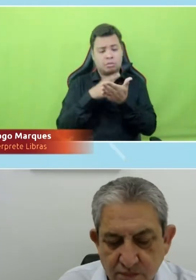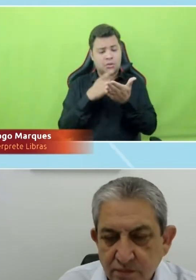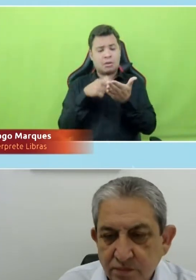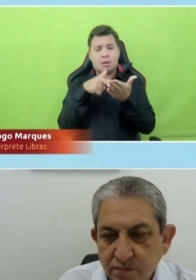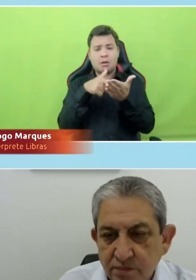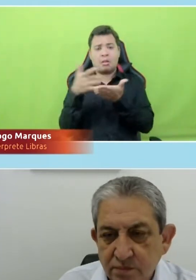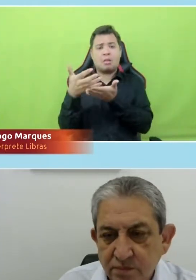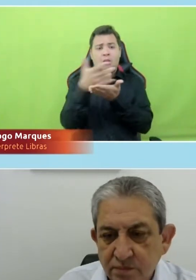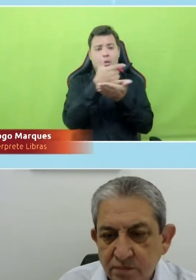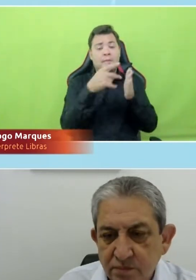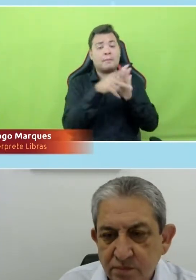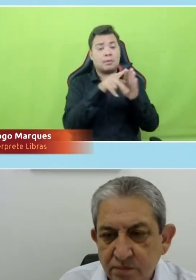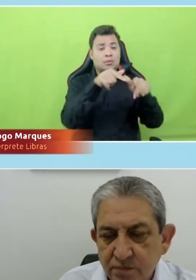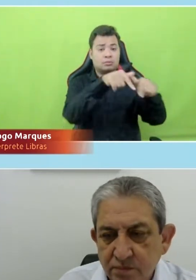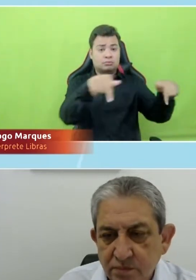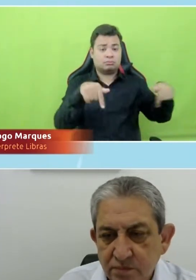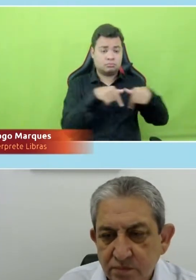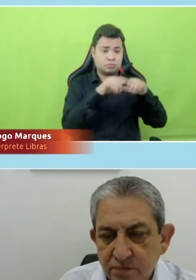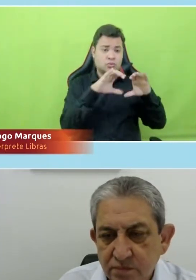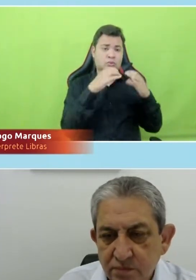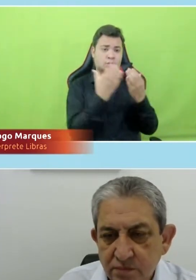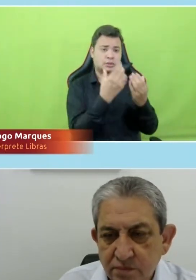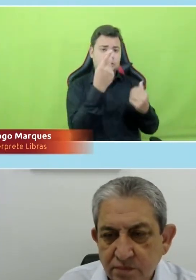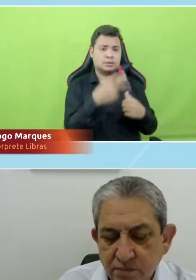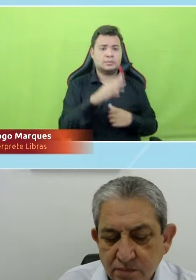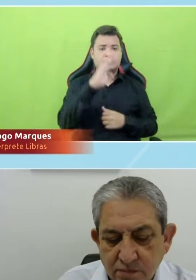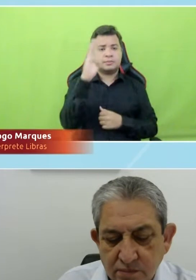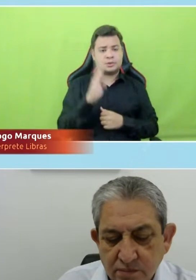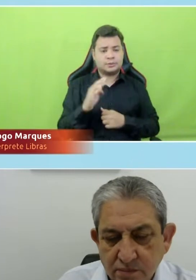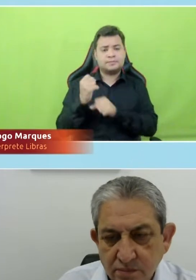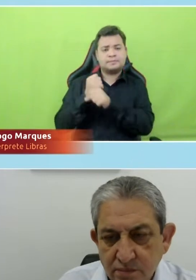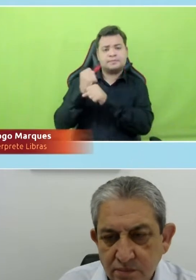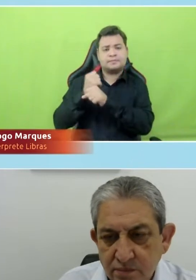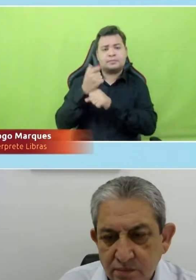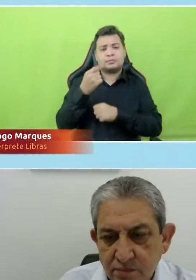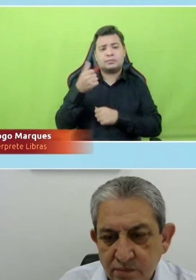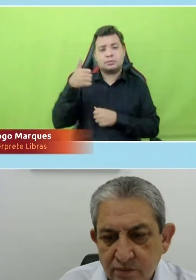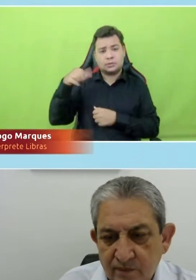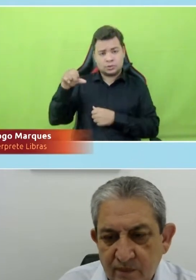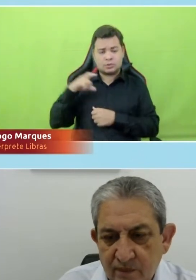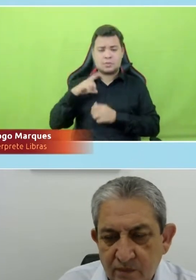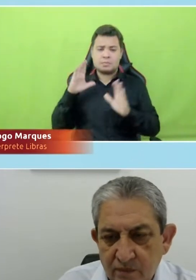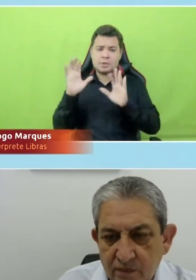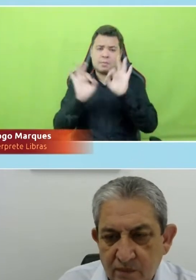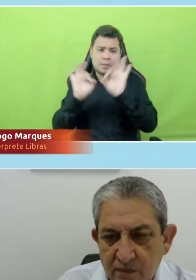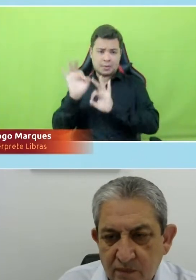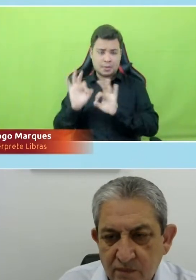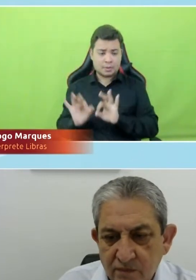Em 2019, durante a fase preparatória desse censo demográfico, foram identificadas